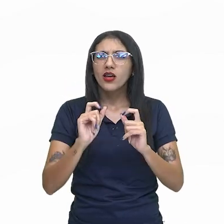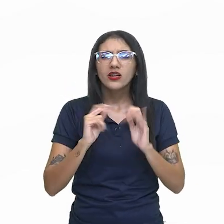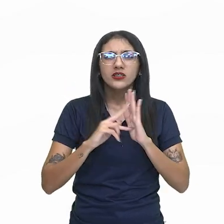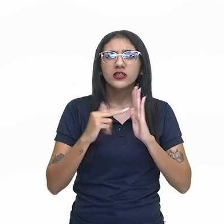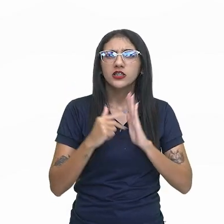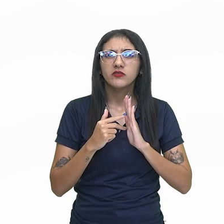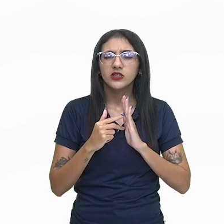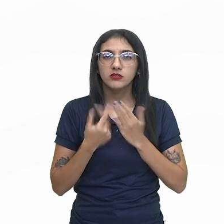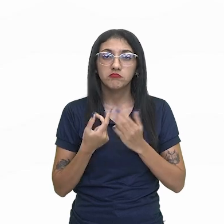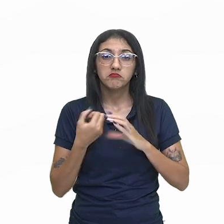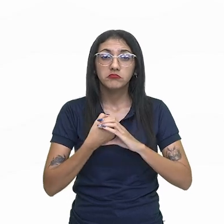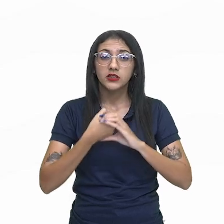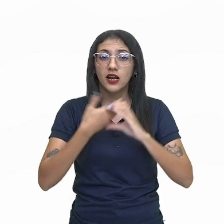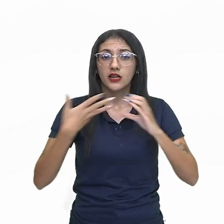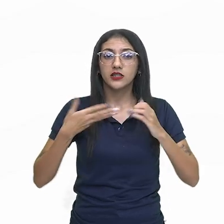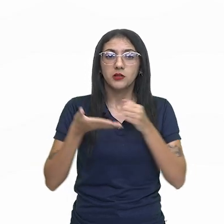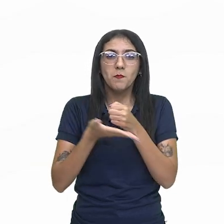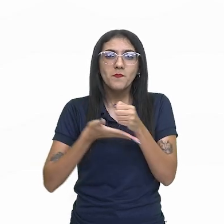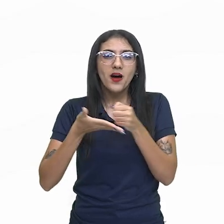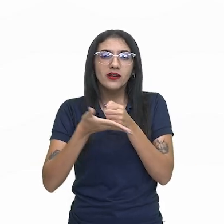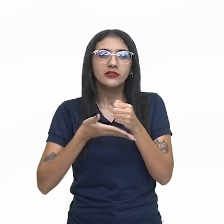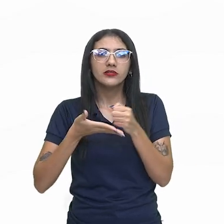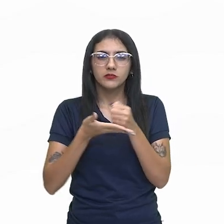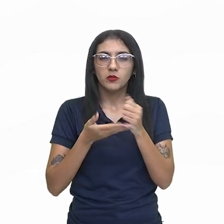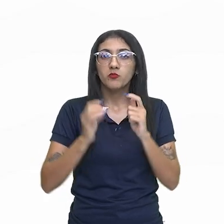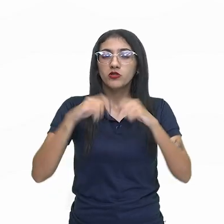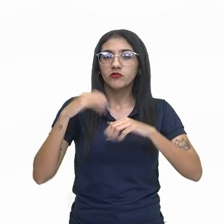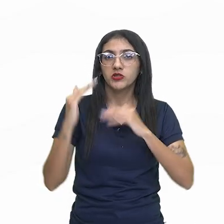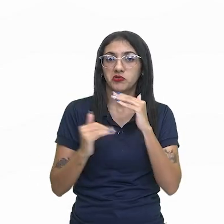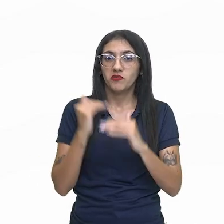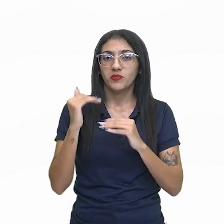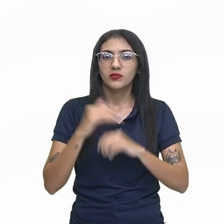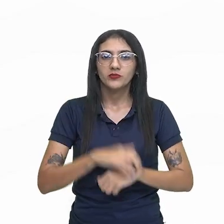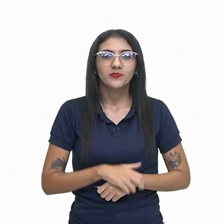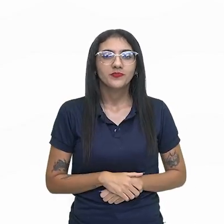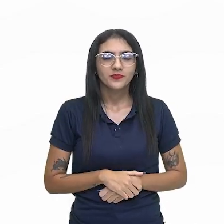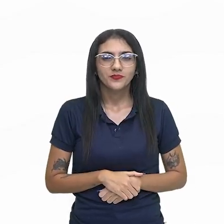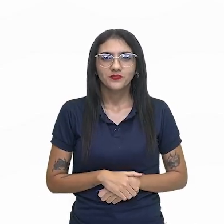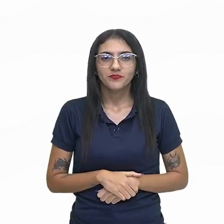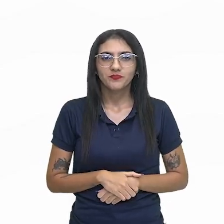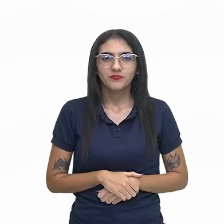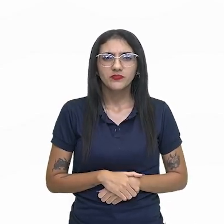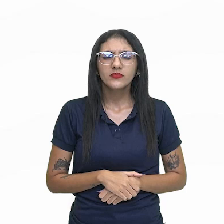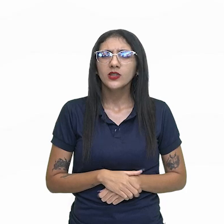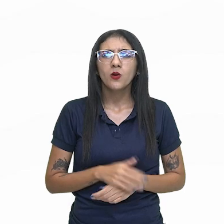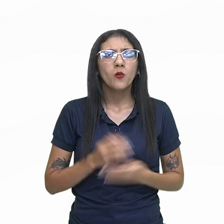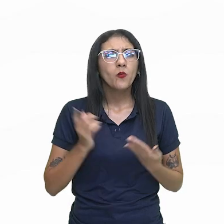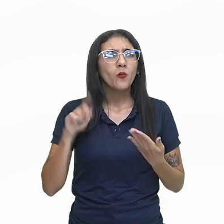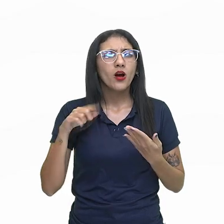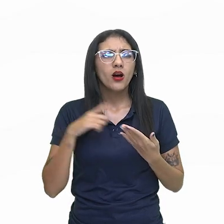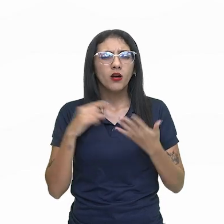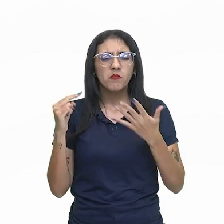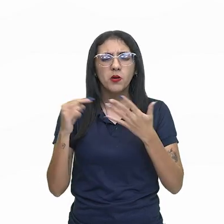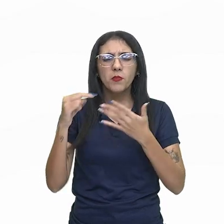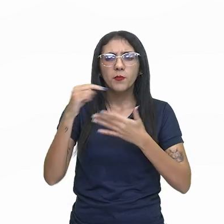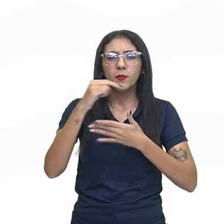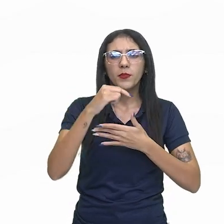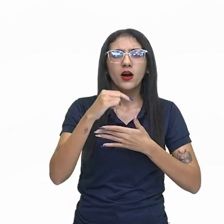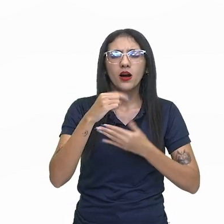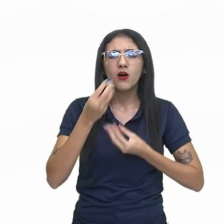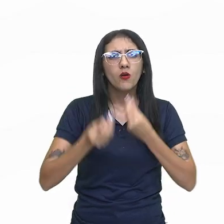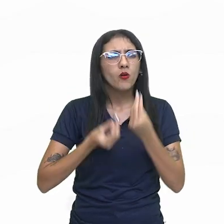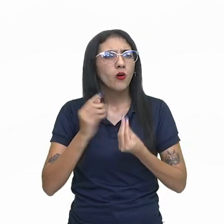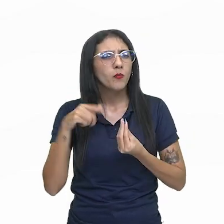características do desenvolvimento das sociedades. Nessa próxima tela, a gente vai ver que indicadores são esses. Como que a gente